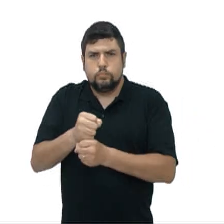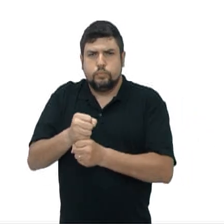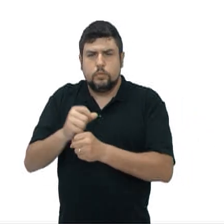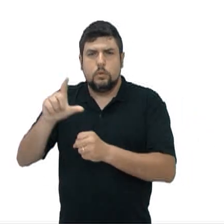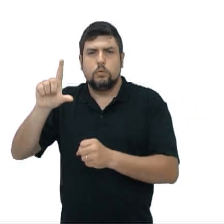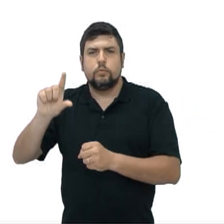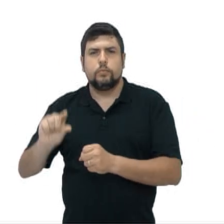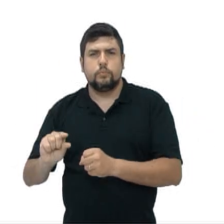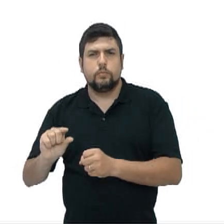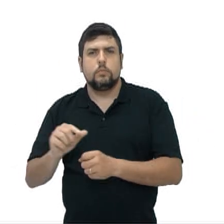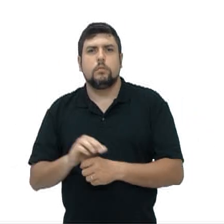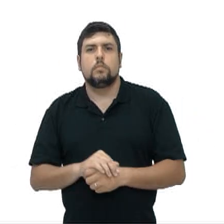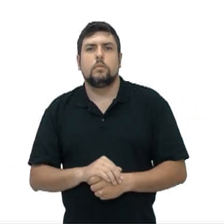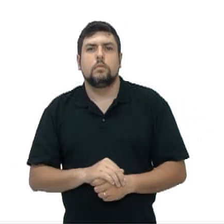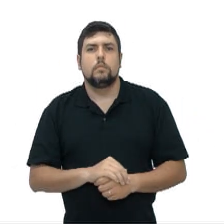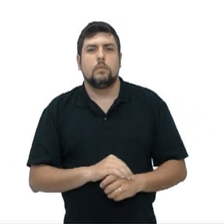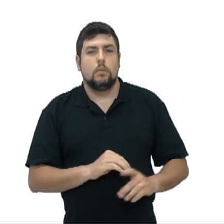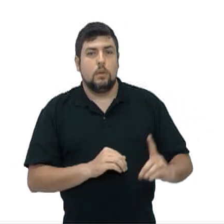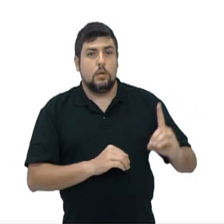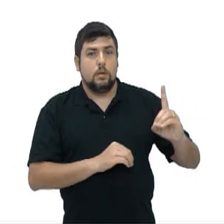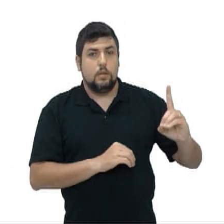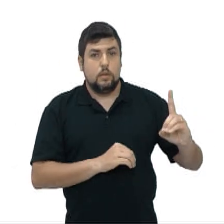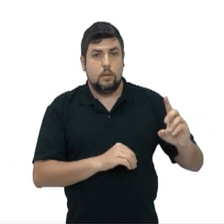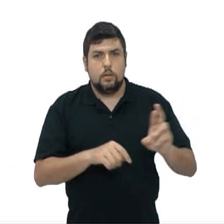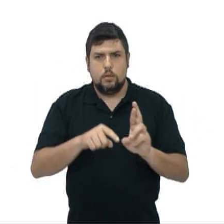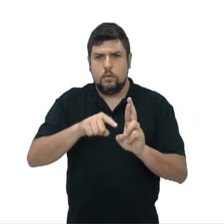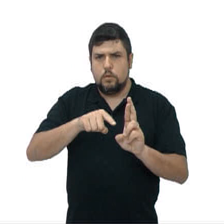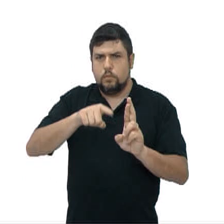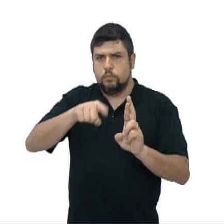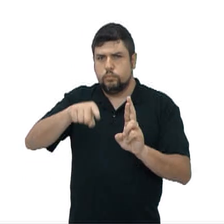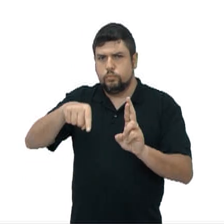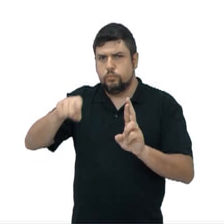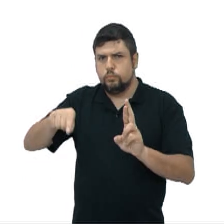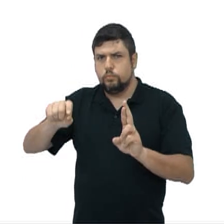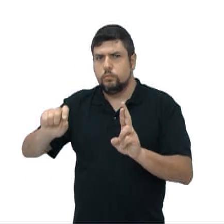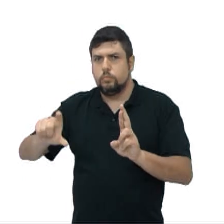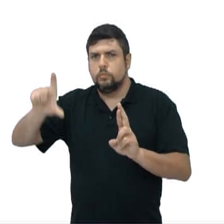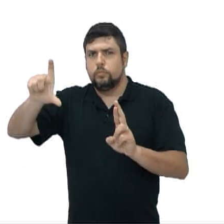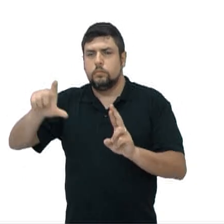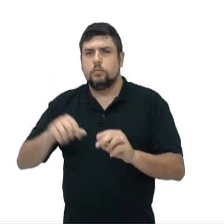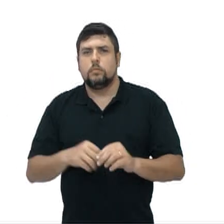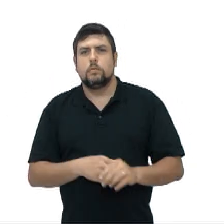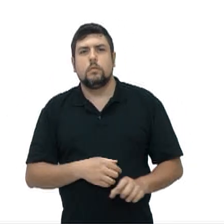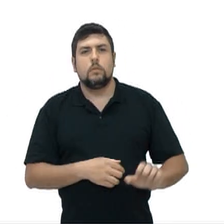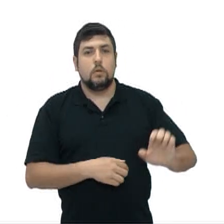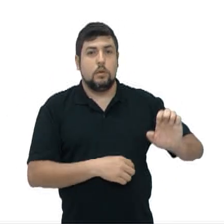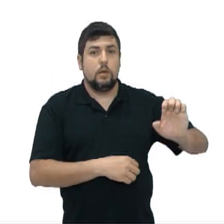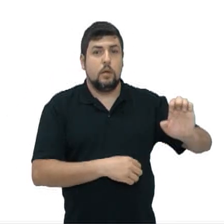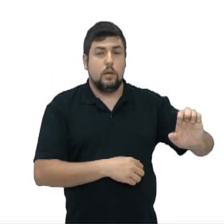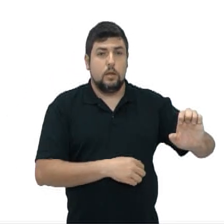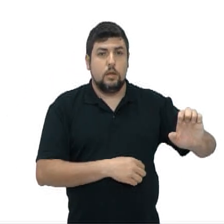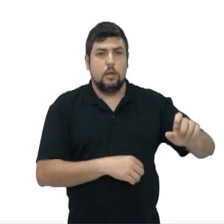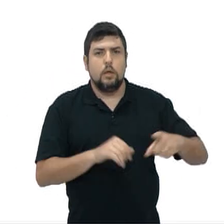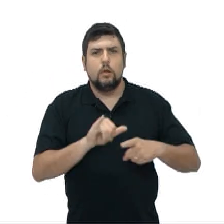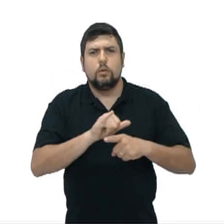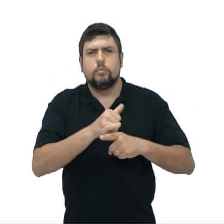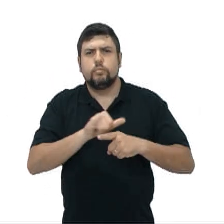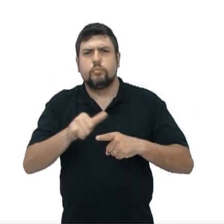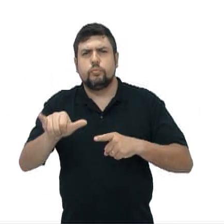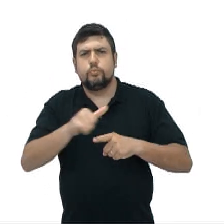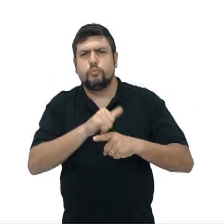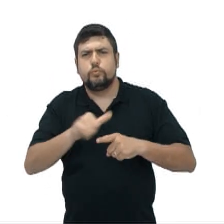diminua, alternativa D, a sua resistência elétrica aumente, e alternativa E, a sua